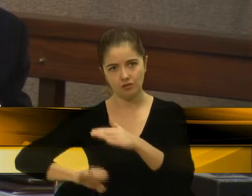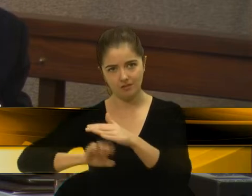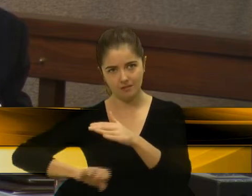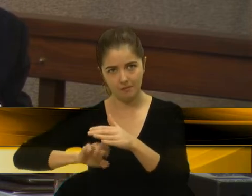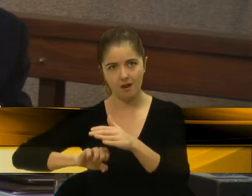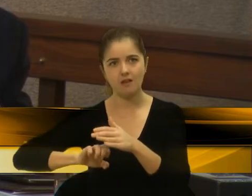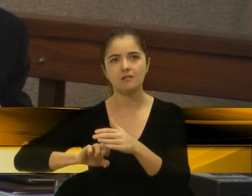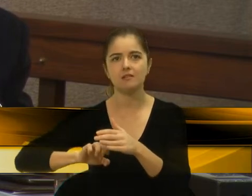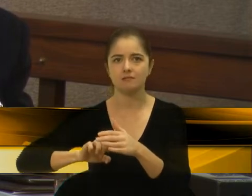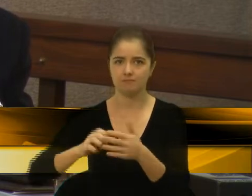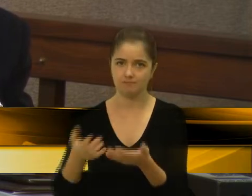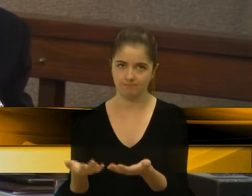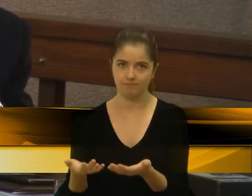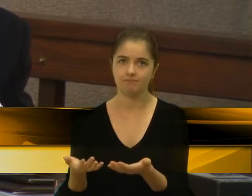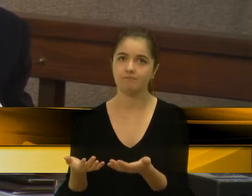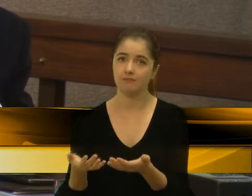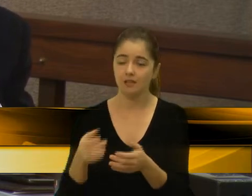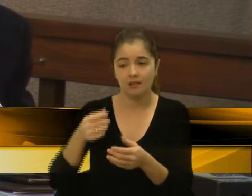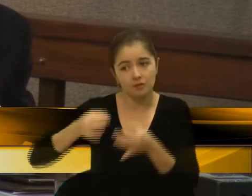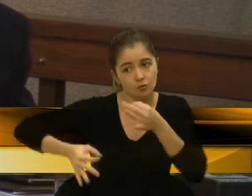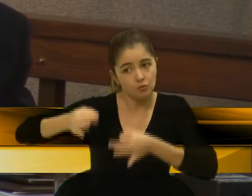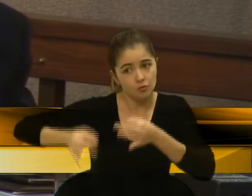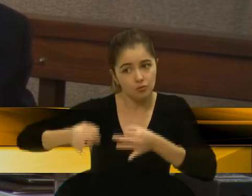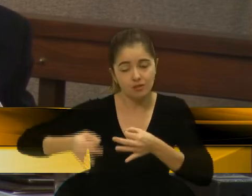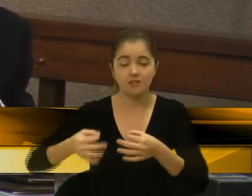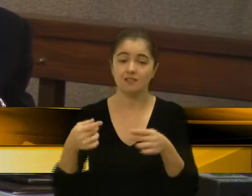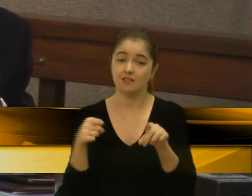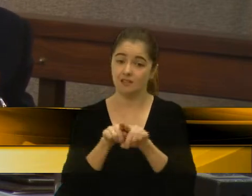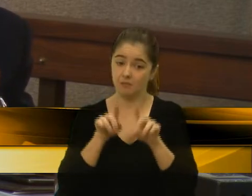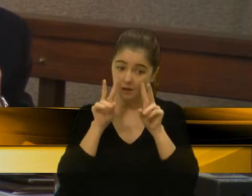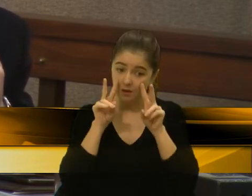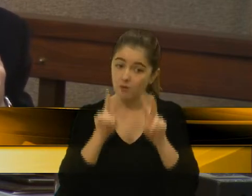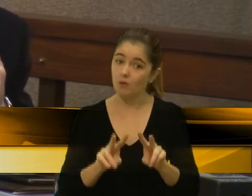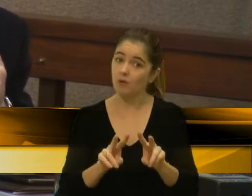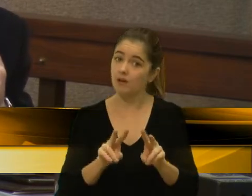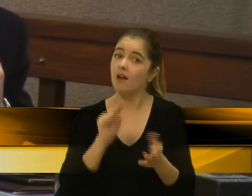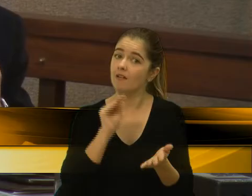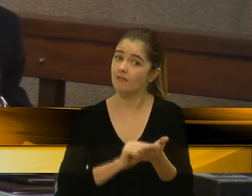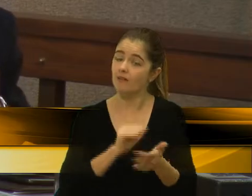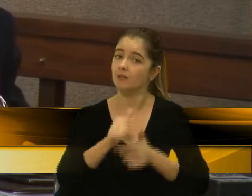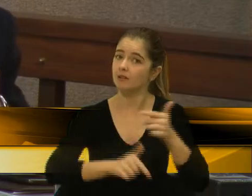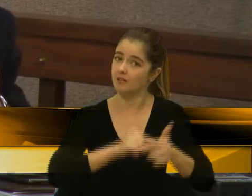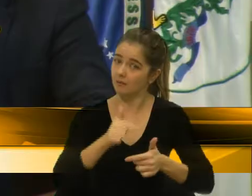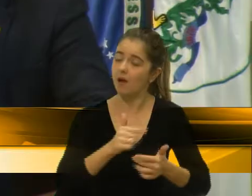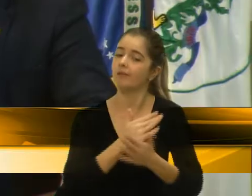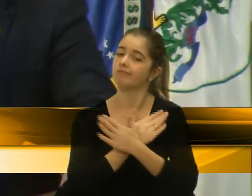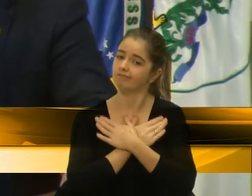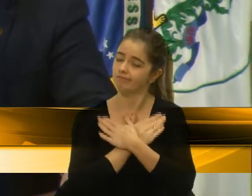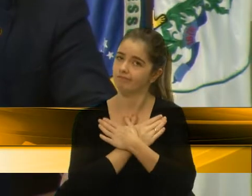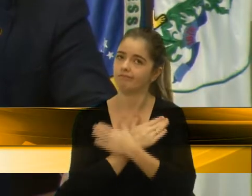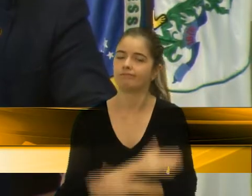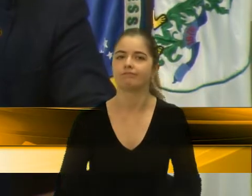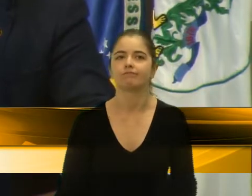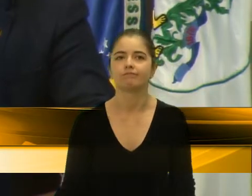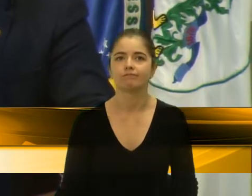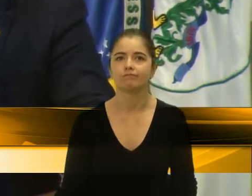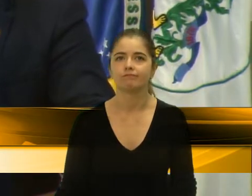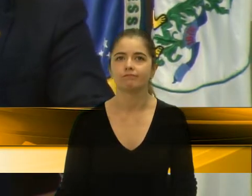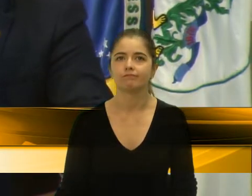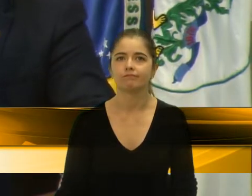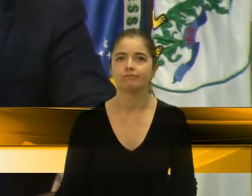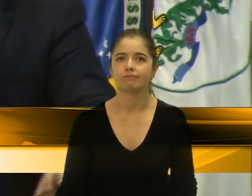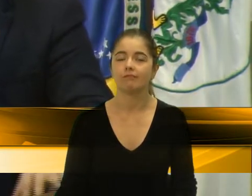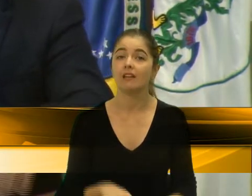gradativamente resolve. Mas nós temos que olhar também os empregos que estão por trás. Obrigado pela parte. E até porque muitos